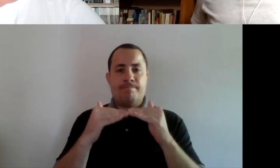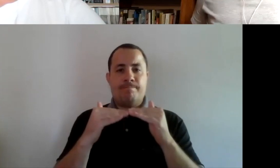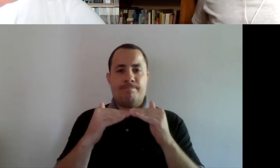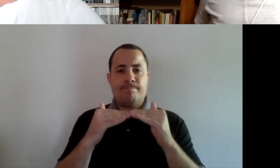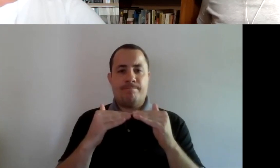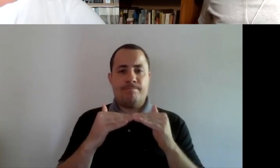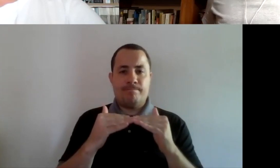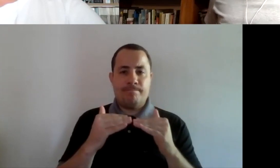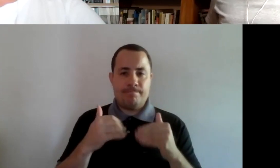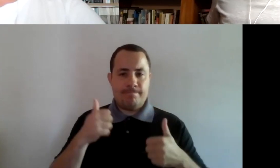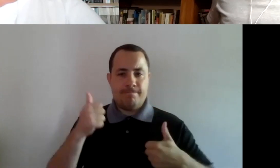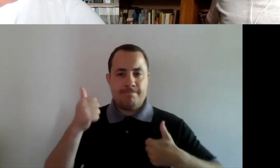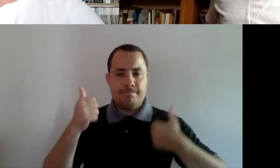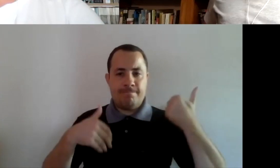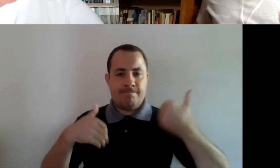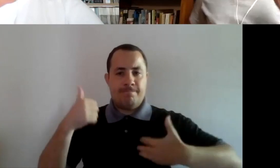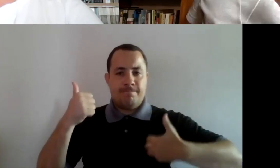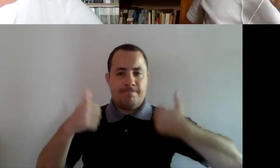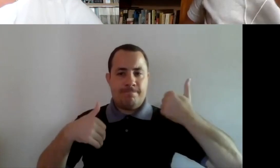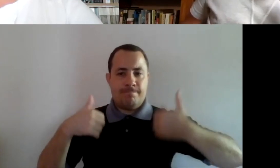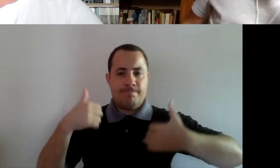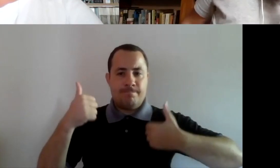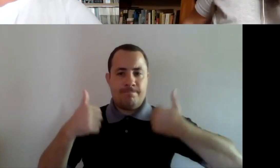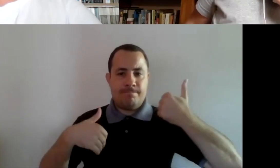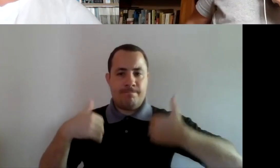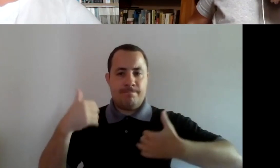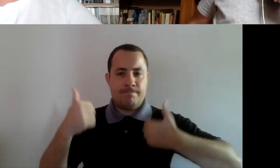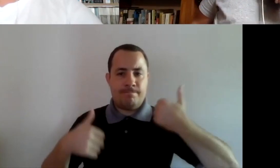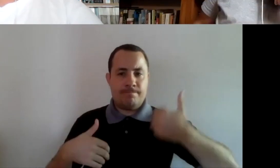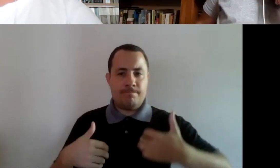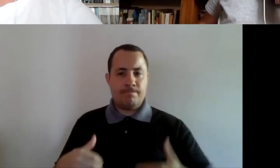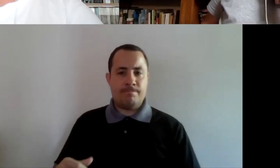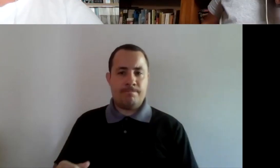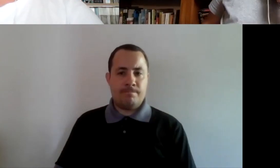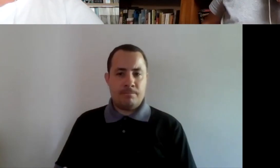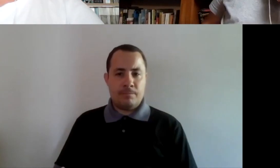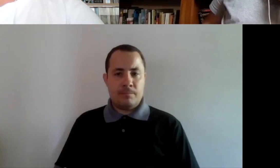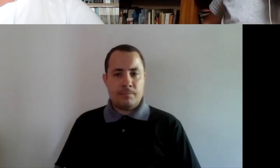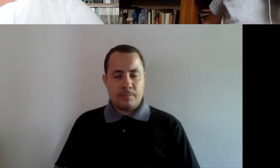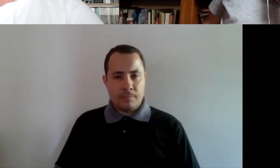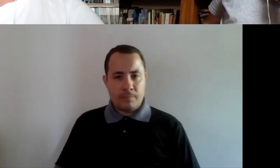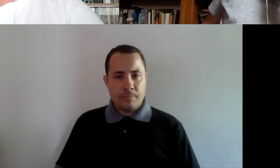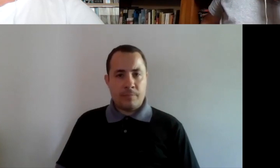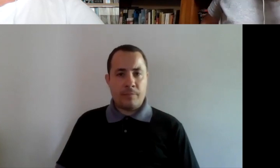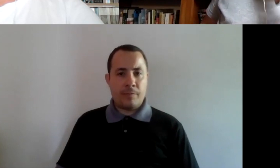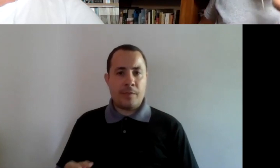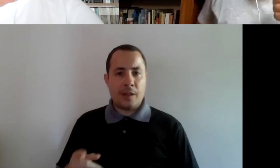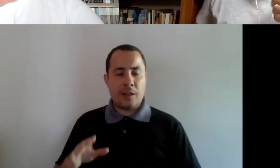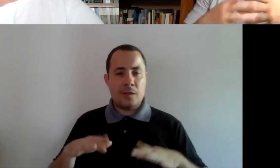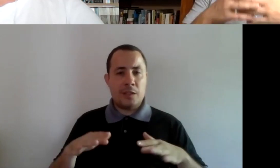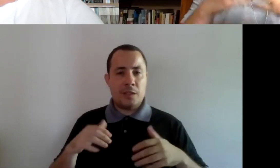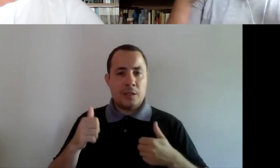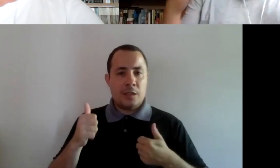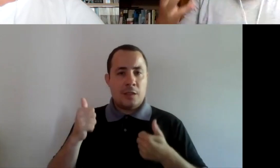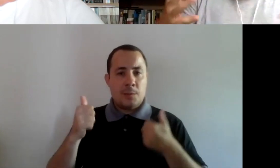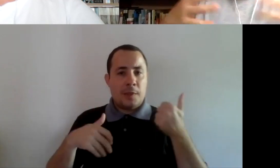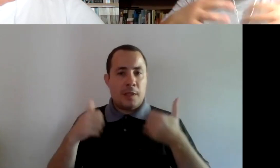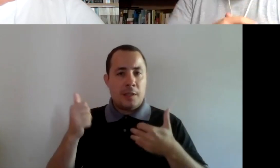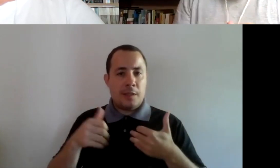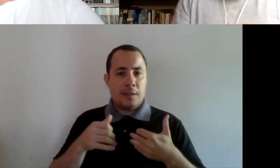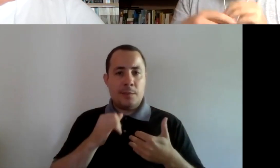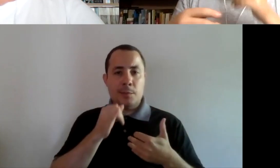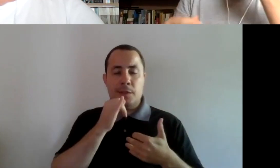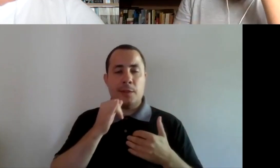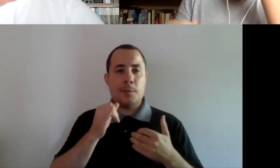né, parece, porque acho que é uma coisa que a gente tem que diferenciar às vezes, né? Porque a gente está falando, por exemplo, essa ideia das feiras,